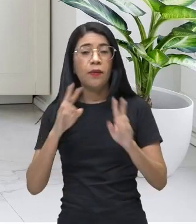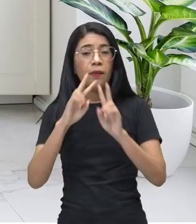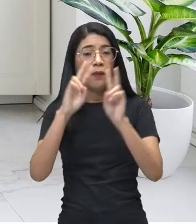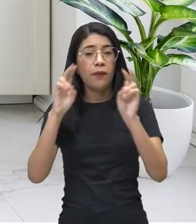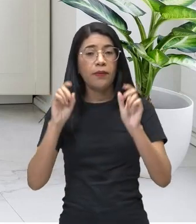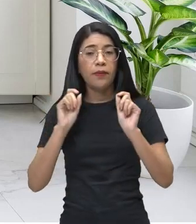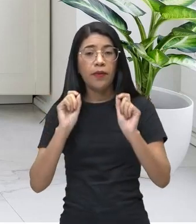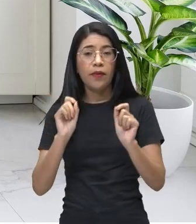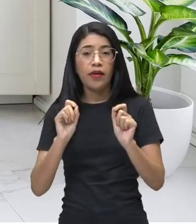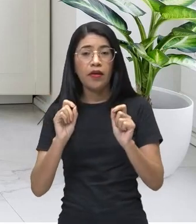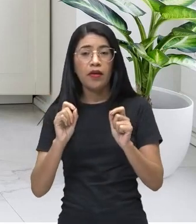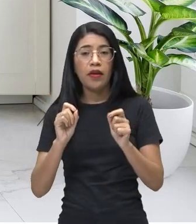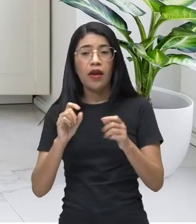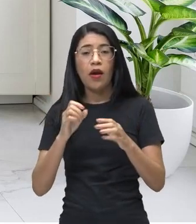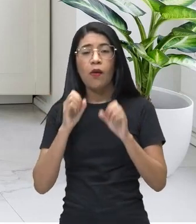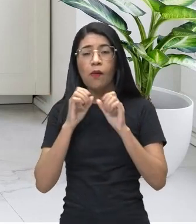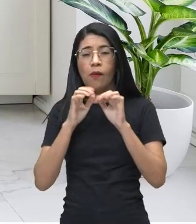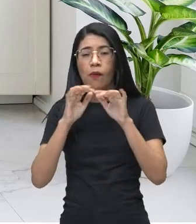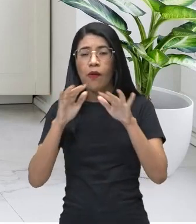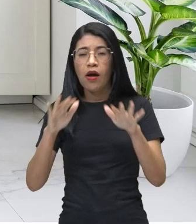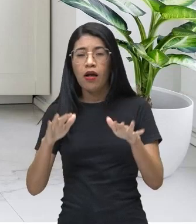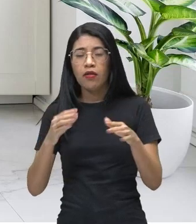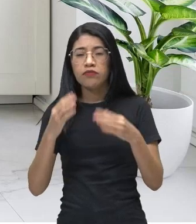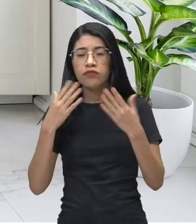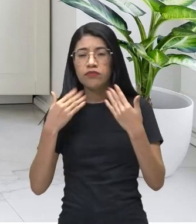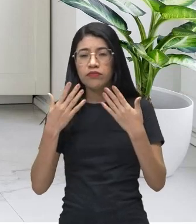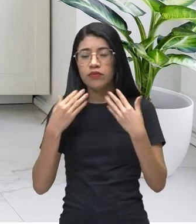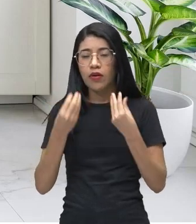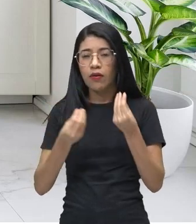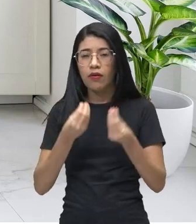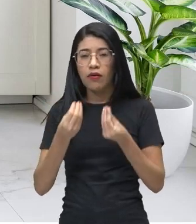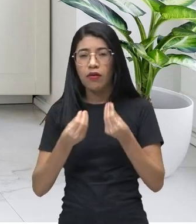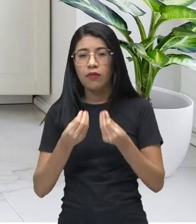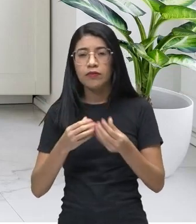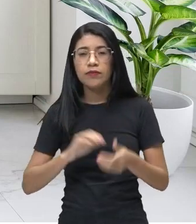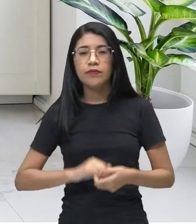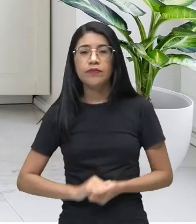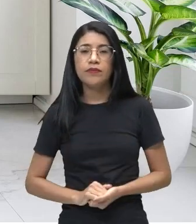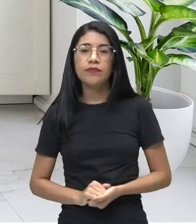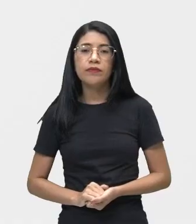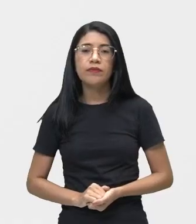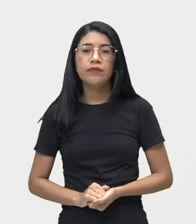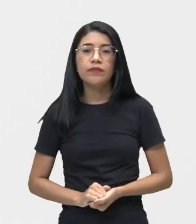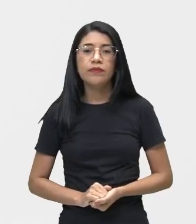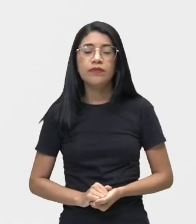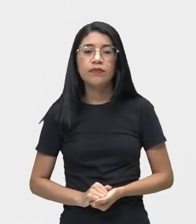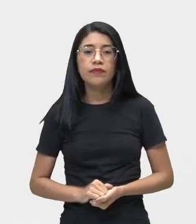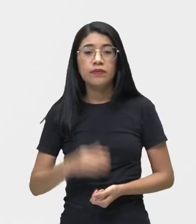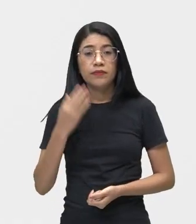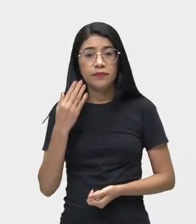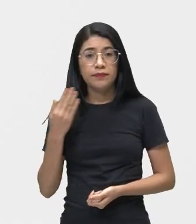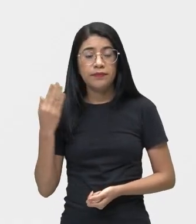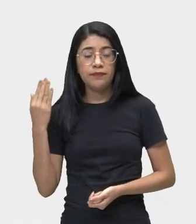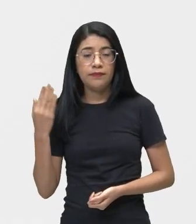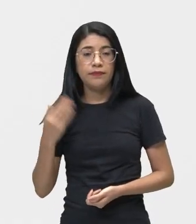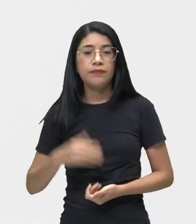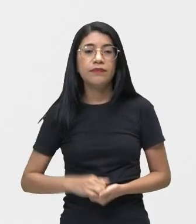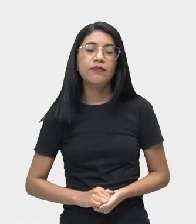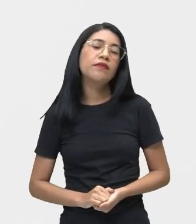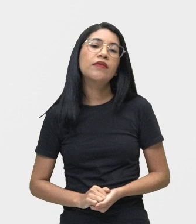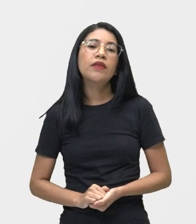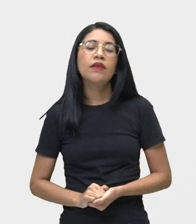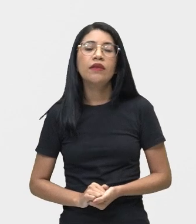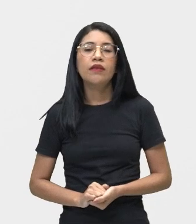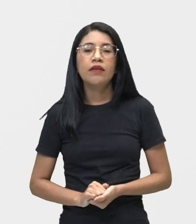sobre as propagações de calor. Vamos lá verificar o que é? Olha aí, pessoal, o